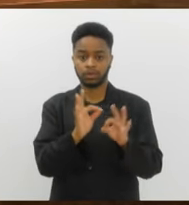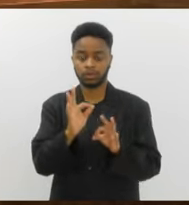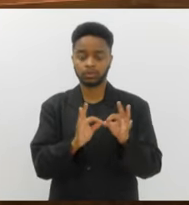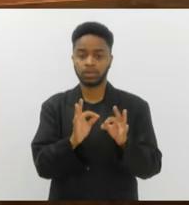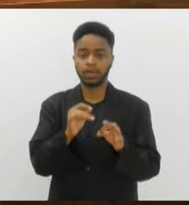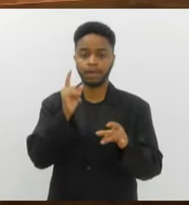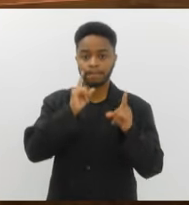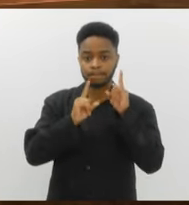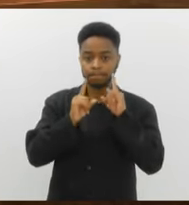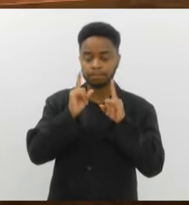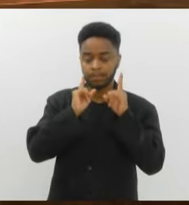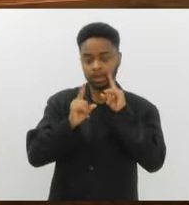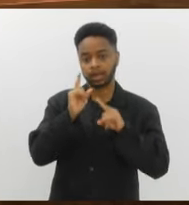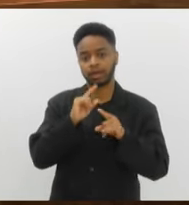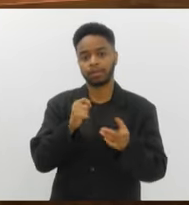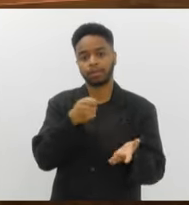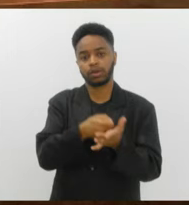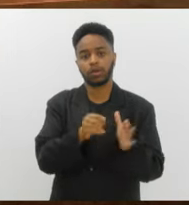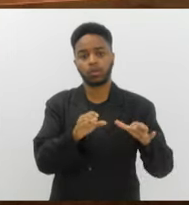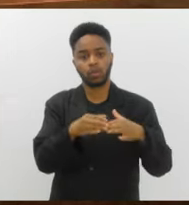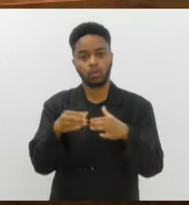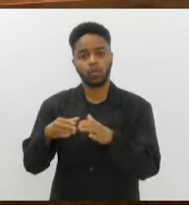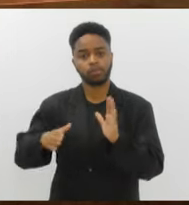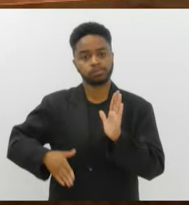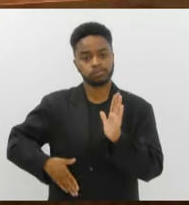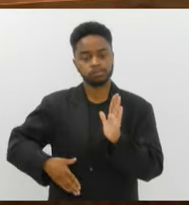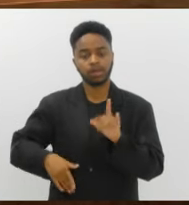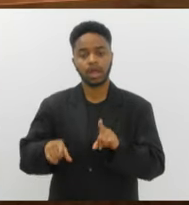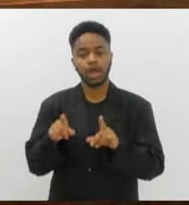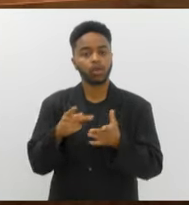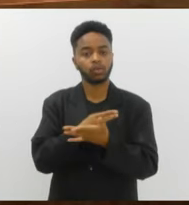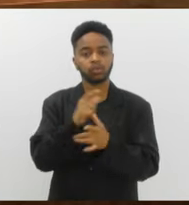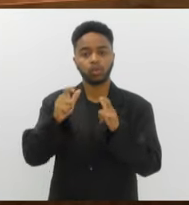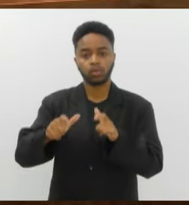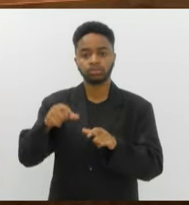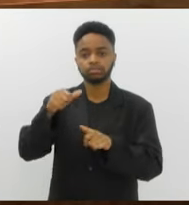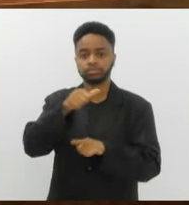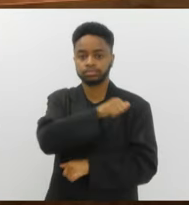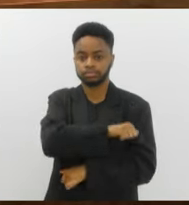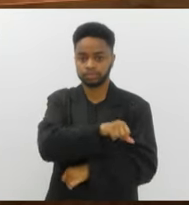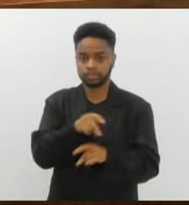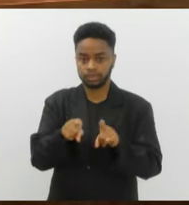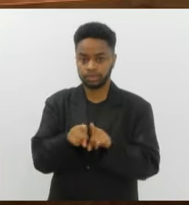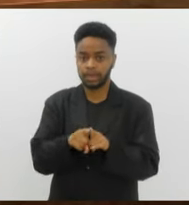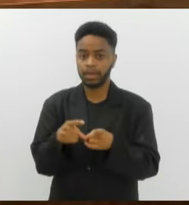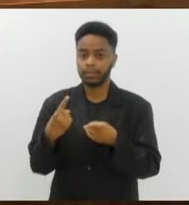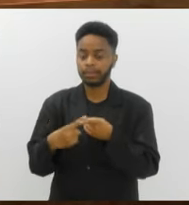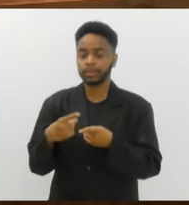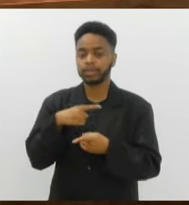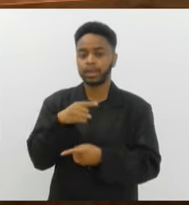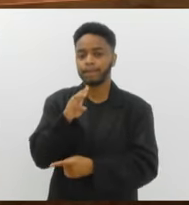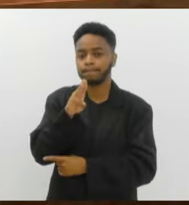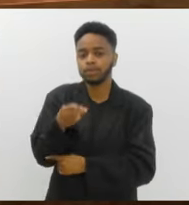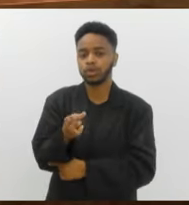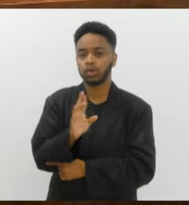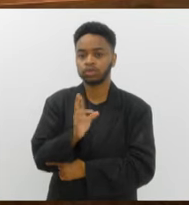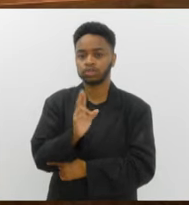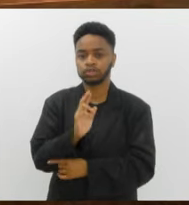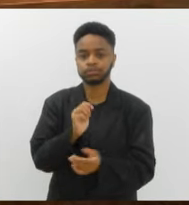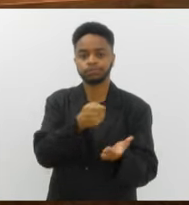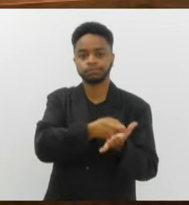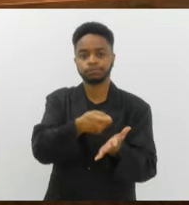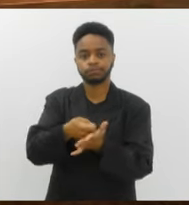financiando esses grupos terroristas, esses criminosos, acontece na cidade do Rio de Janeiro. Milhões financiando o